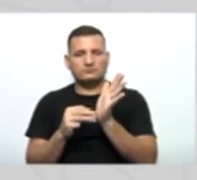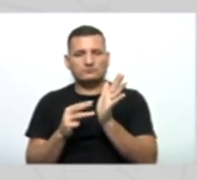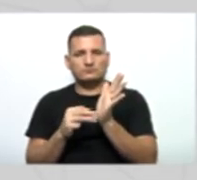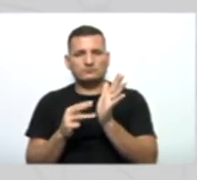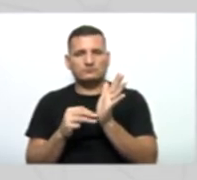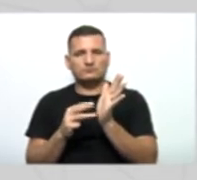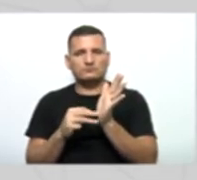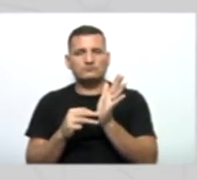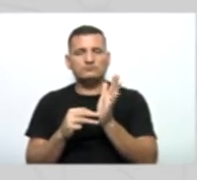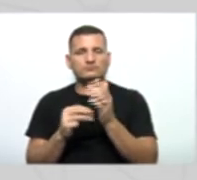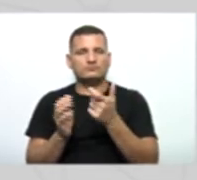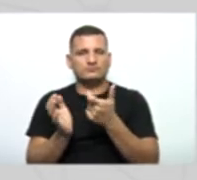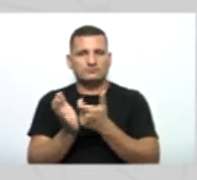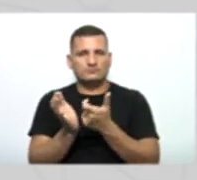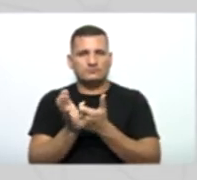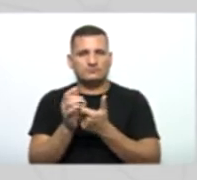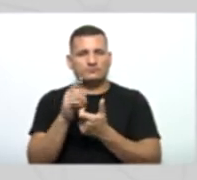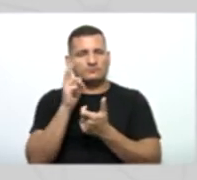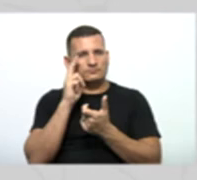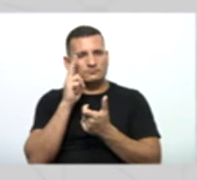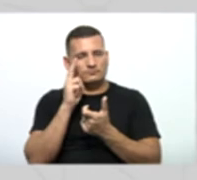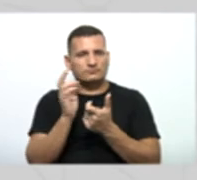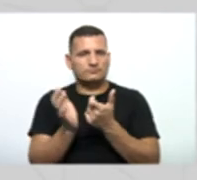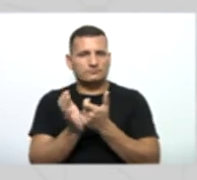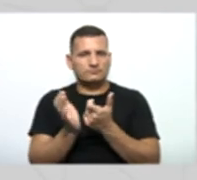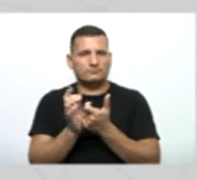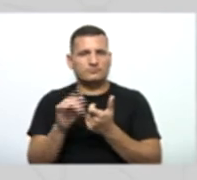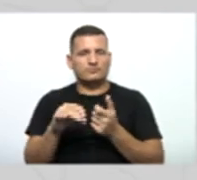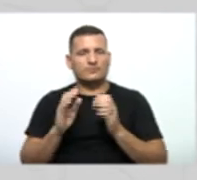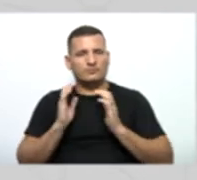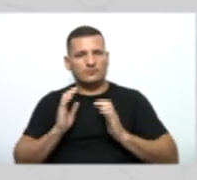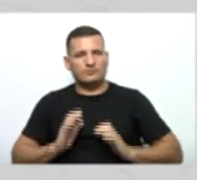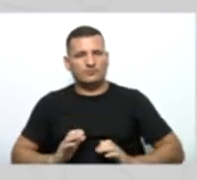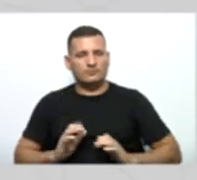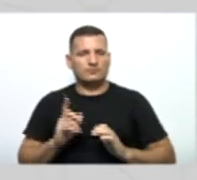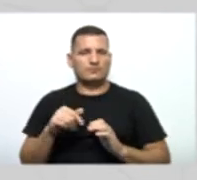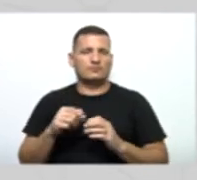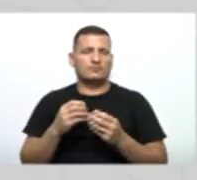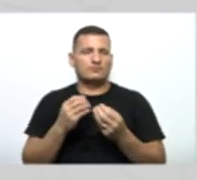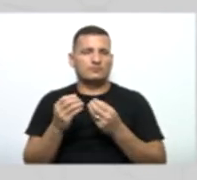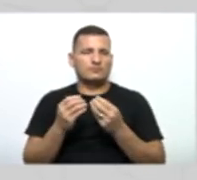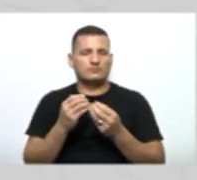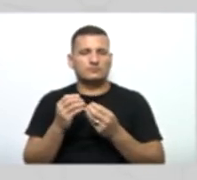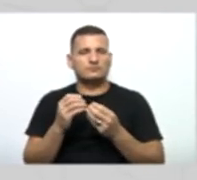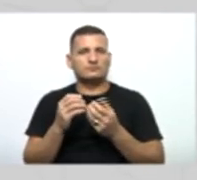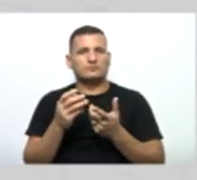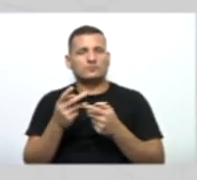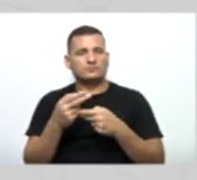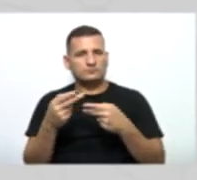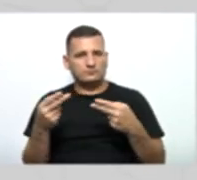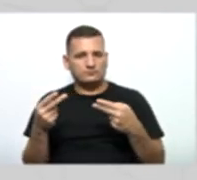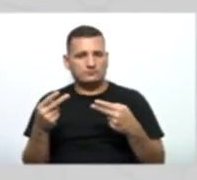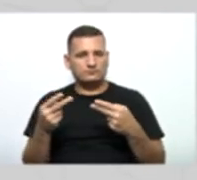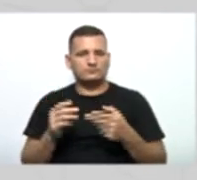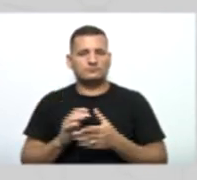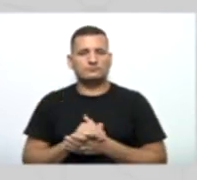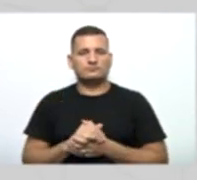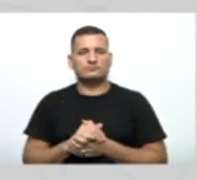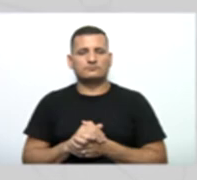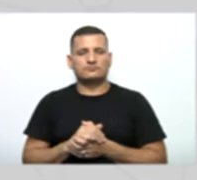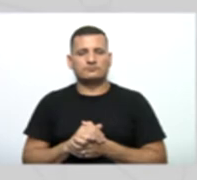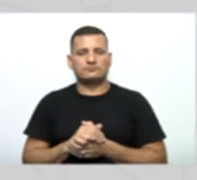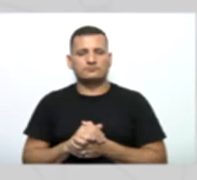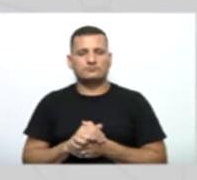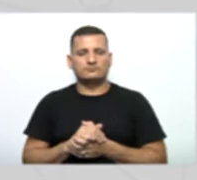objeto. Para quem não lembra, os métodos de classe são os comportamentos, são as possíveis ações do nosso objeto. Ou seja,